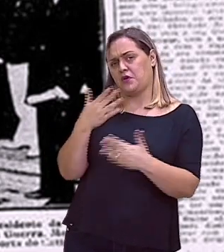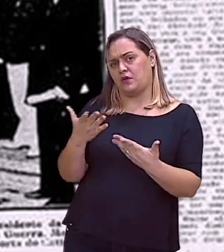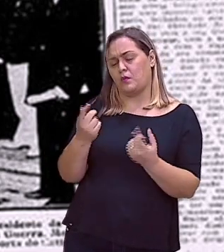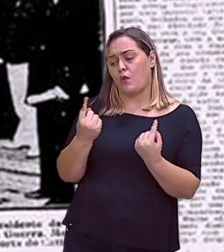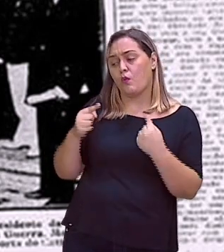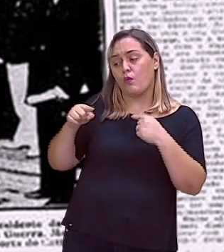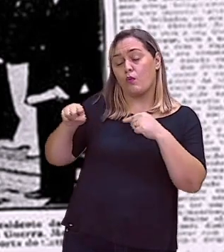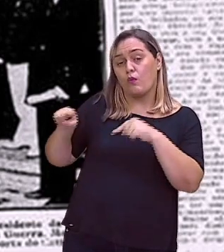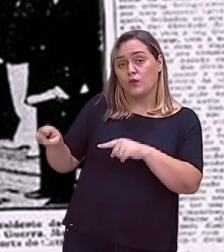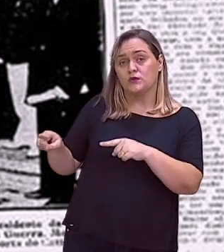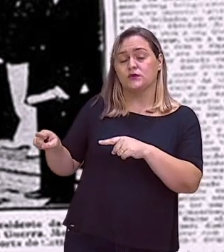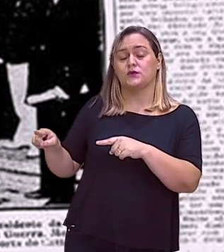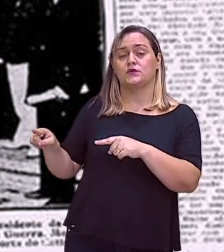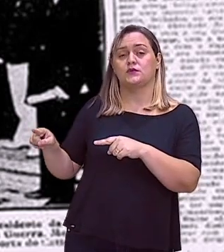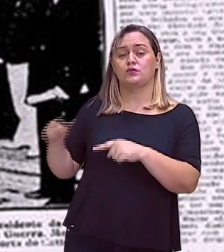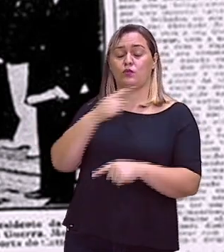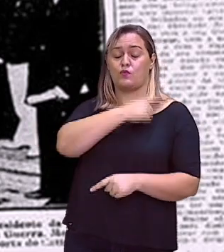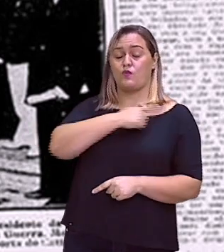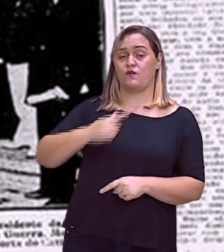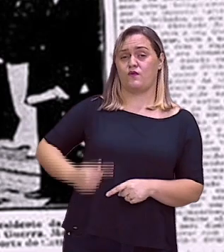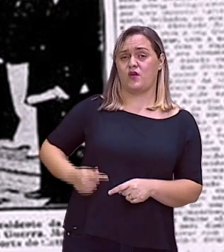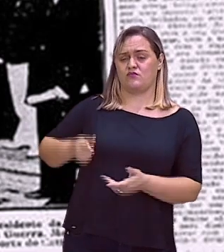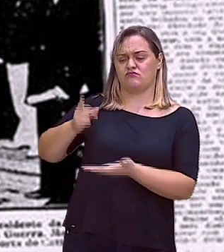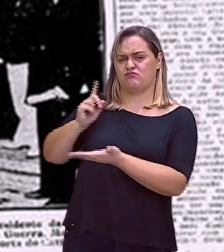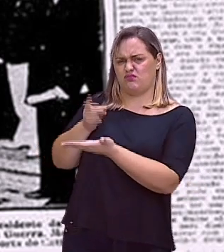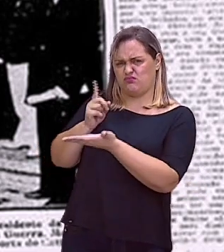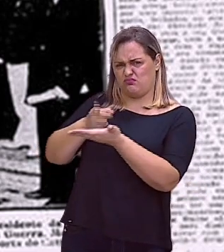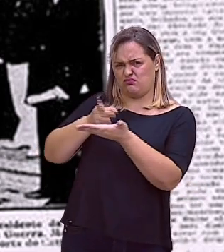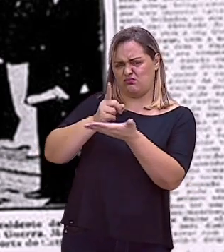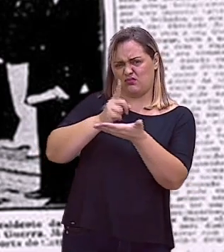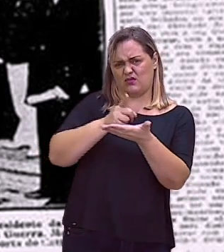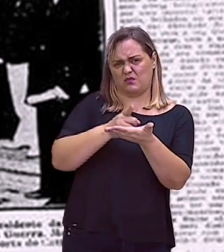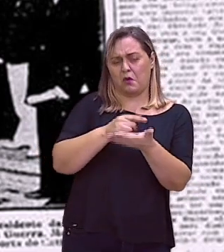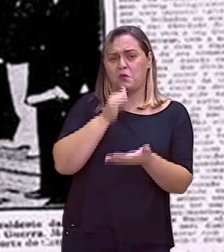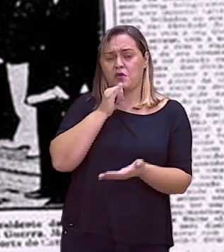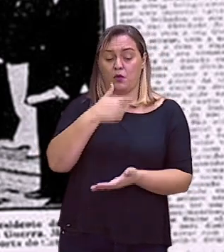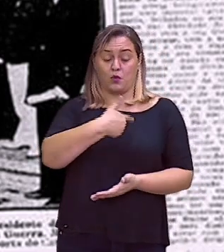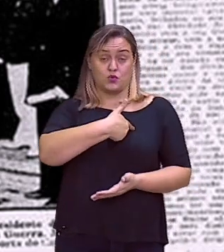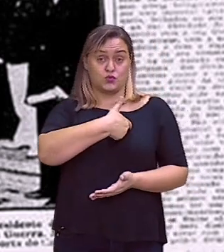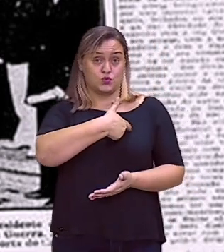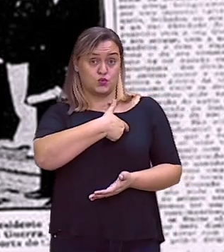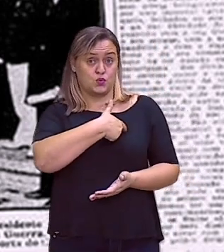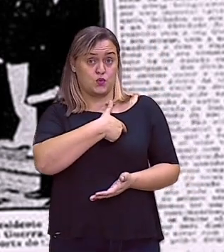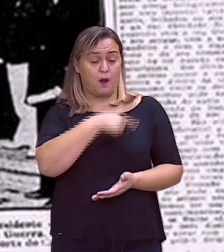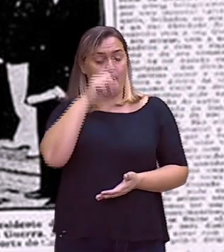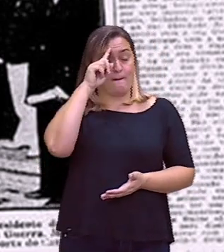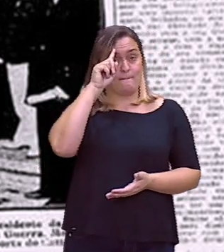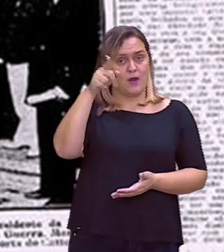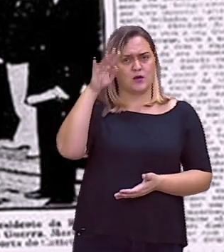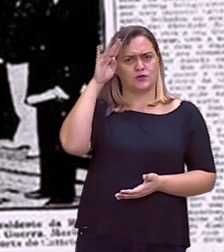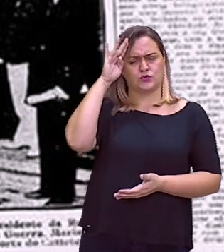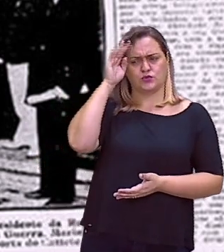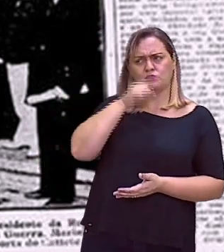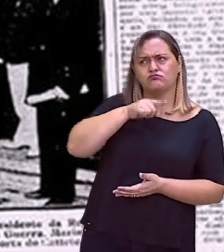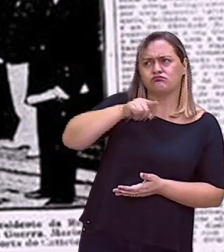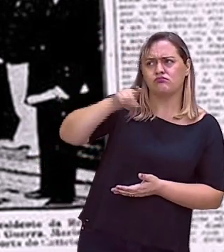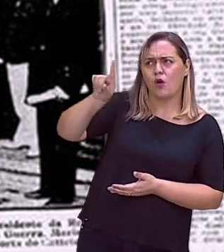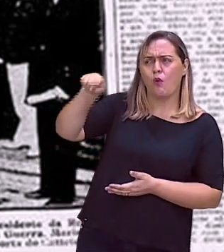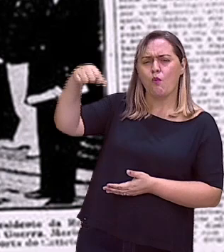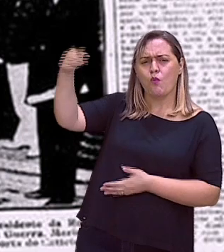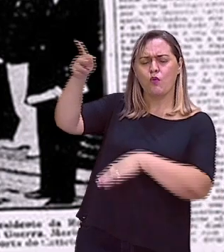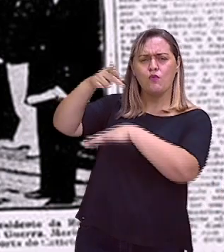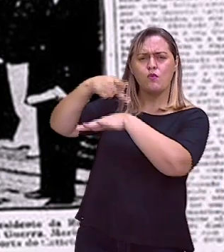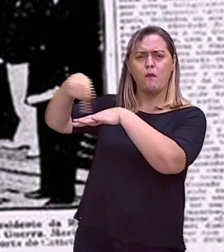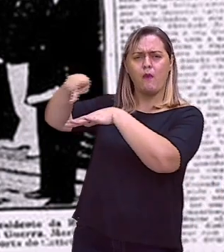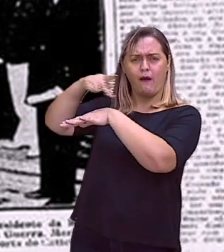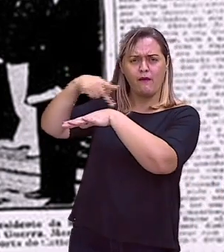regime autoritário tão Getúlio Vargas mal dos nossos soldados até mesmo para morrer né